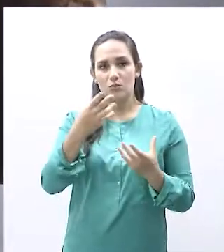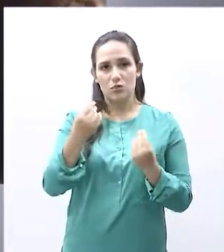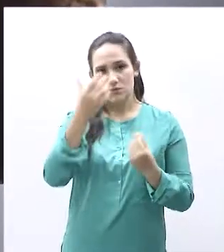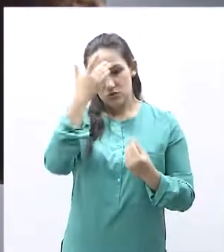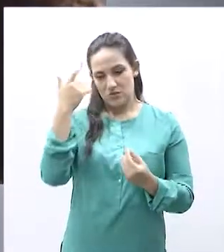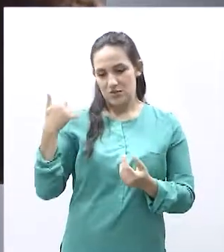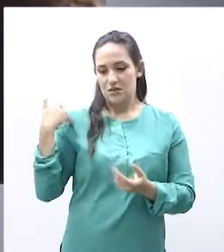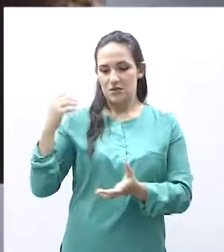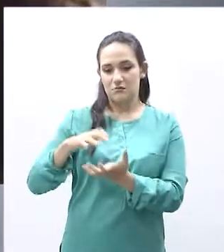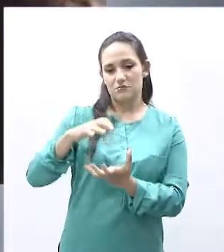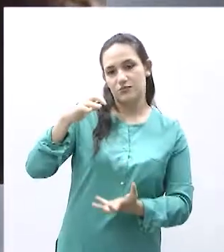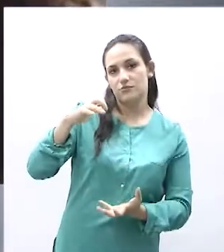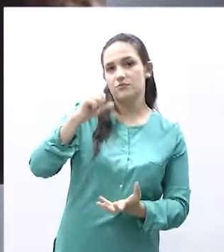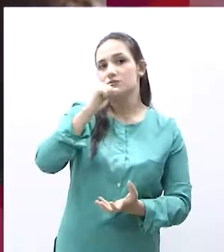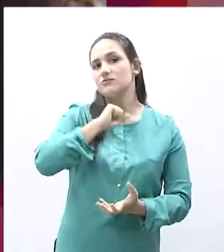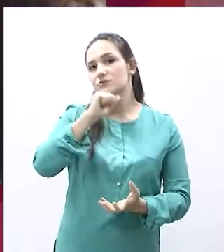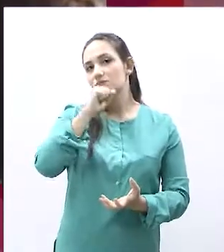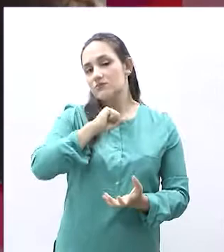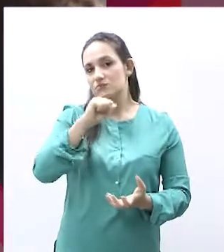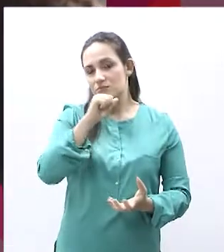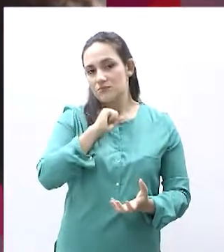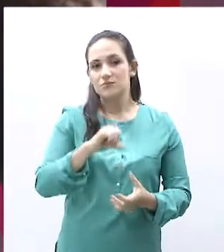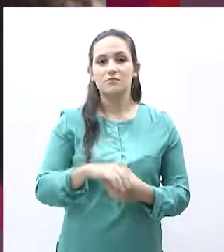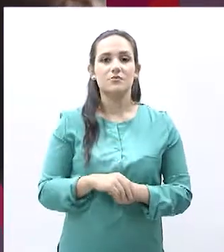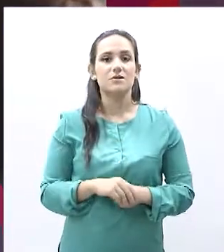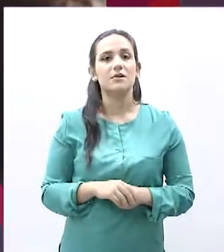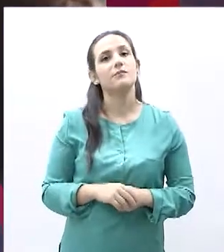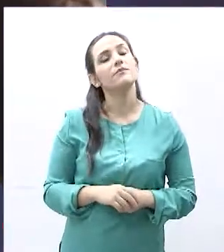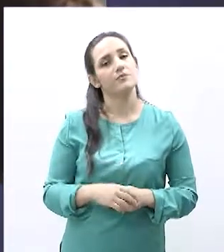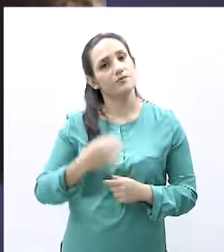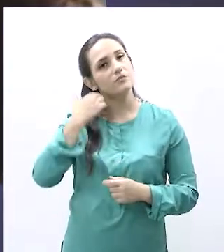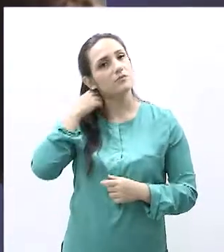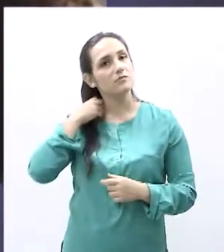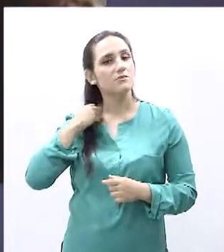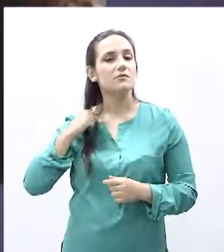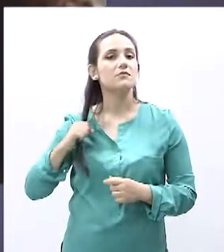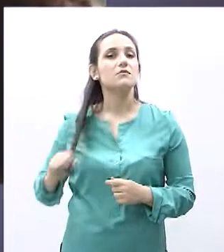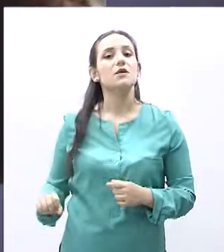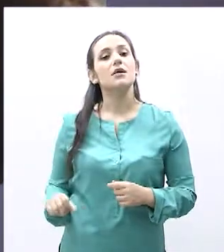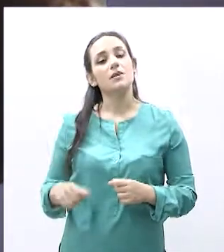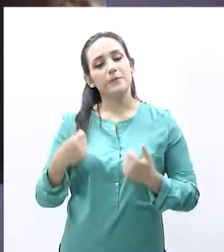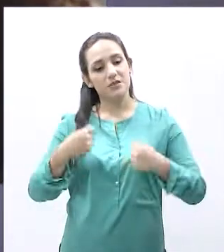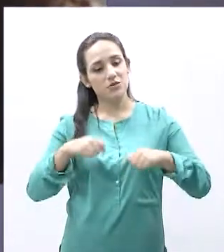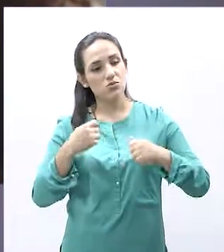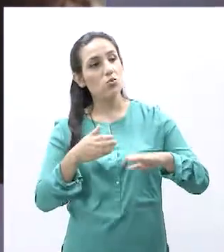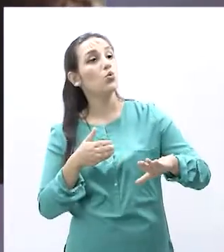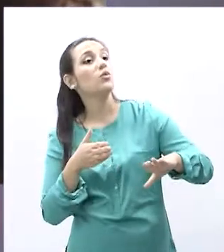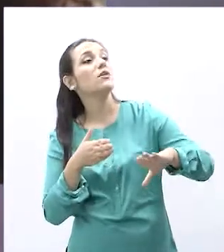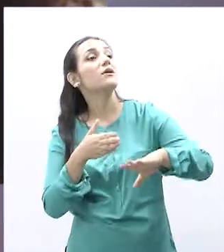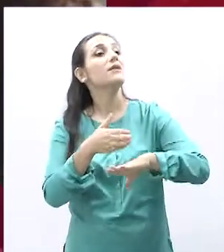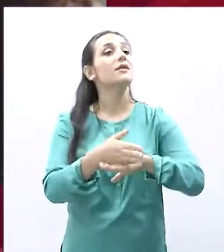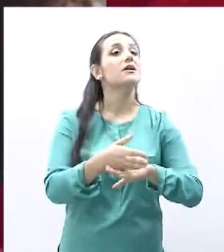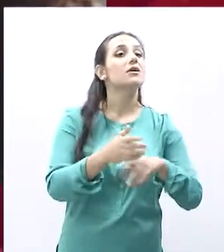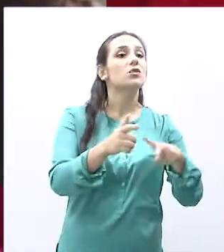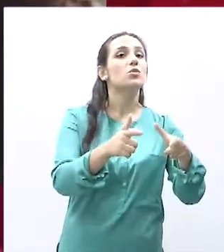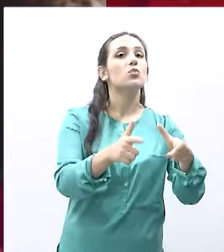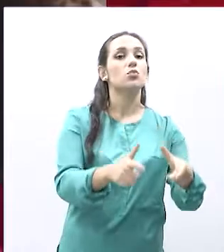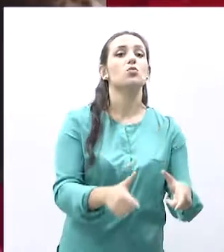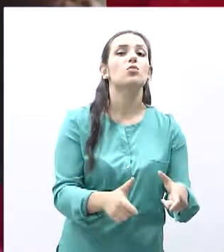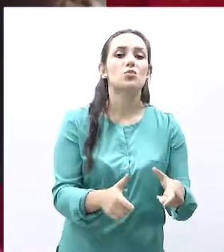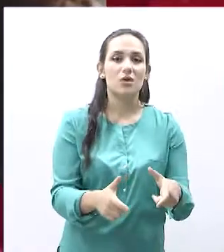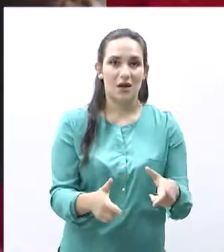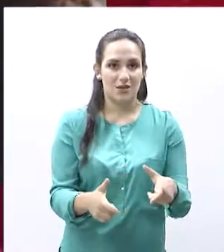que precisavam se fazer presentes nos locais para comprovação de vida, né? O que a pandemia trouxe